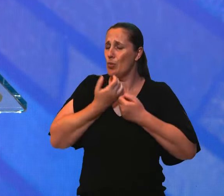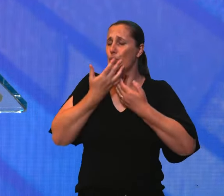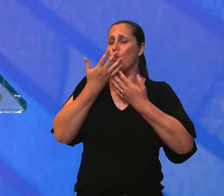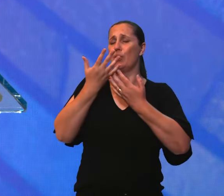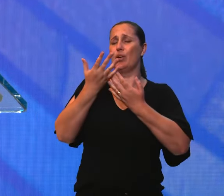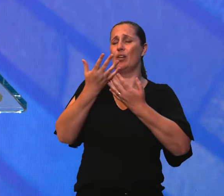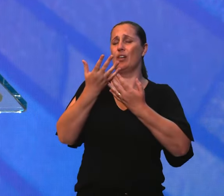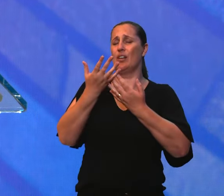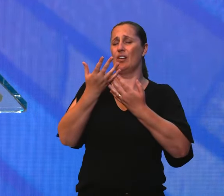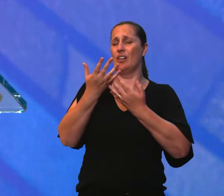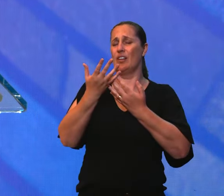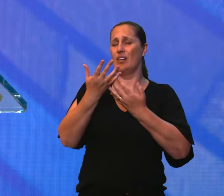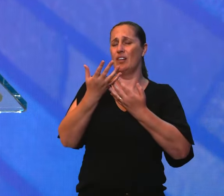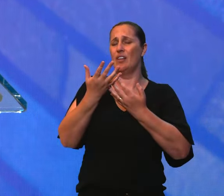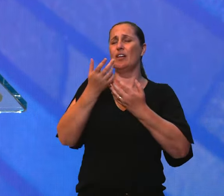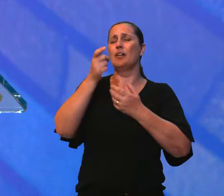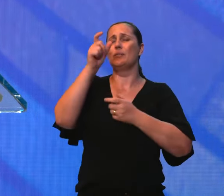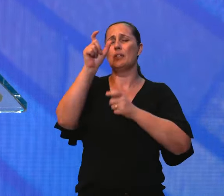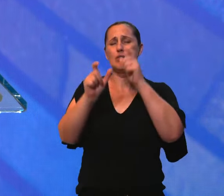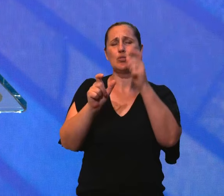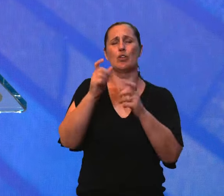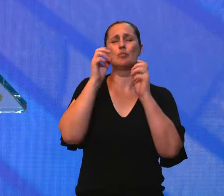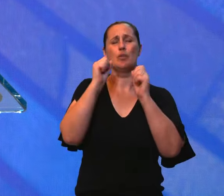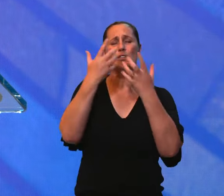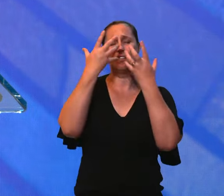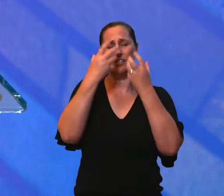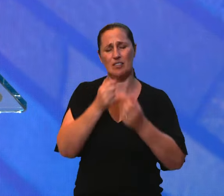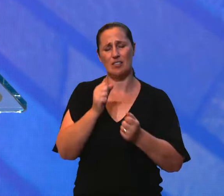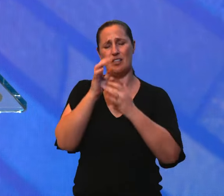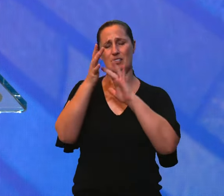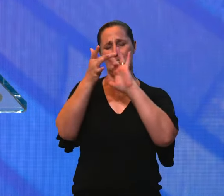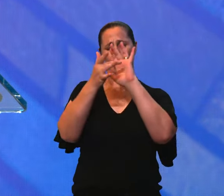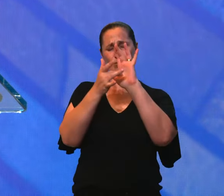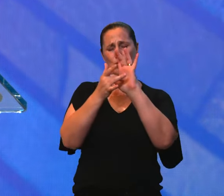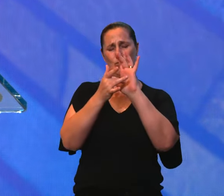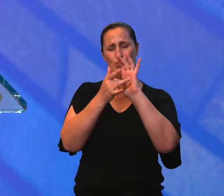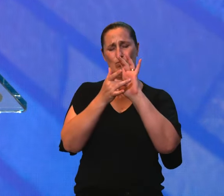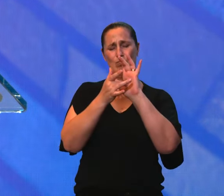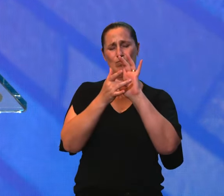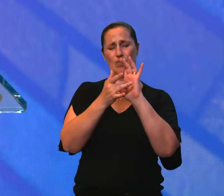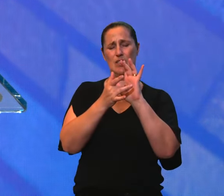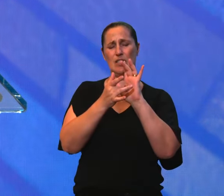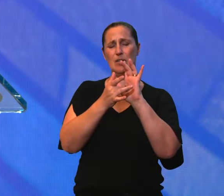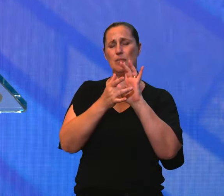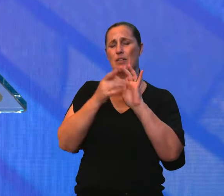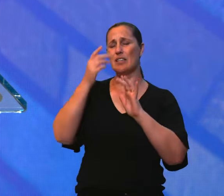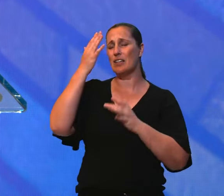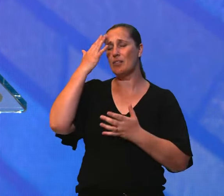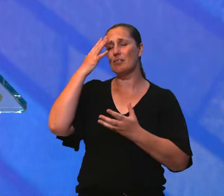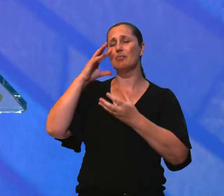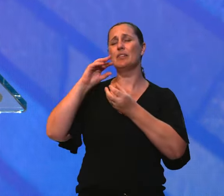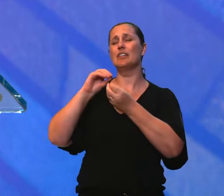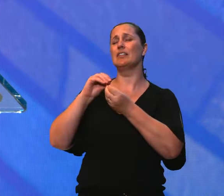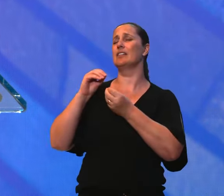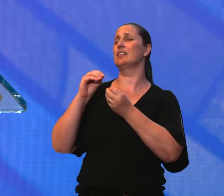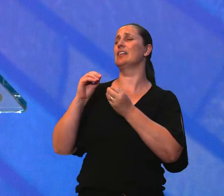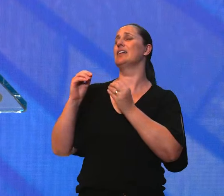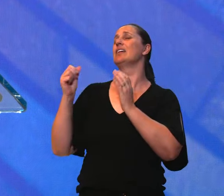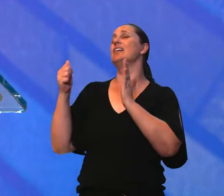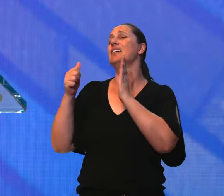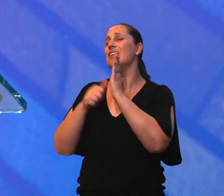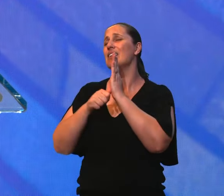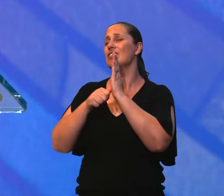conversões hoje à noite que ela produz em nós conversão de crente por entender a sua identidade em Cristo